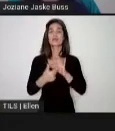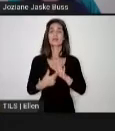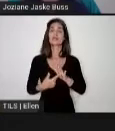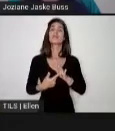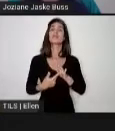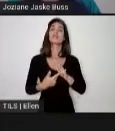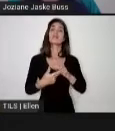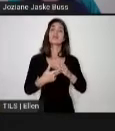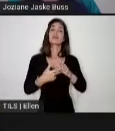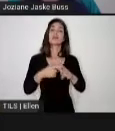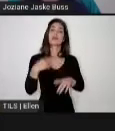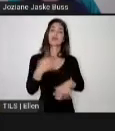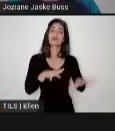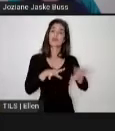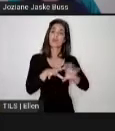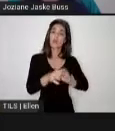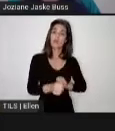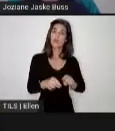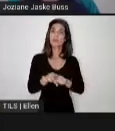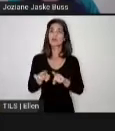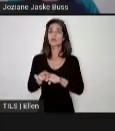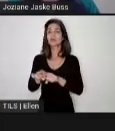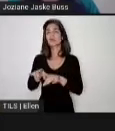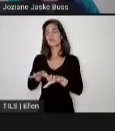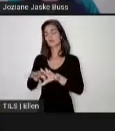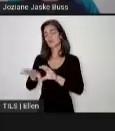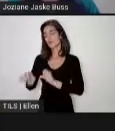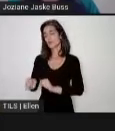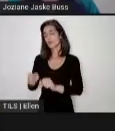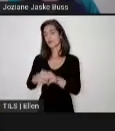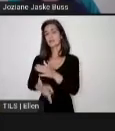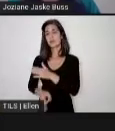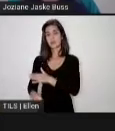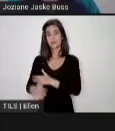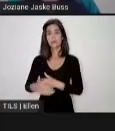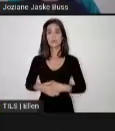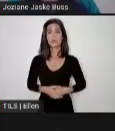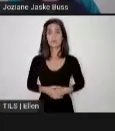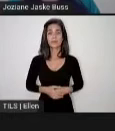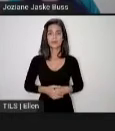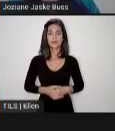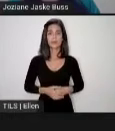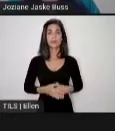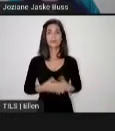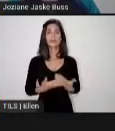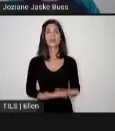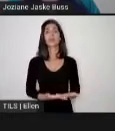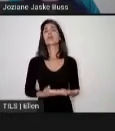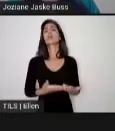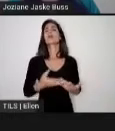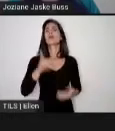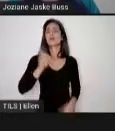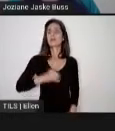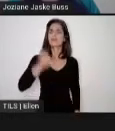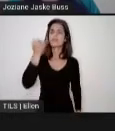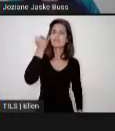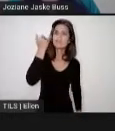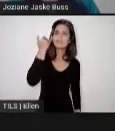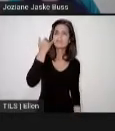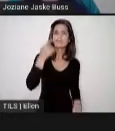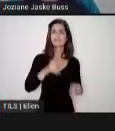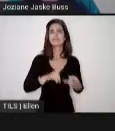Então, em relação à deficiência intelectual, o atendimento educacional especializado e o laudo médico,